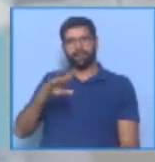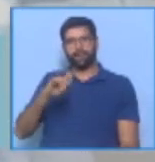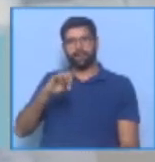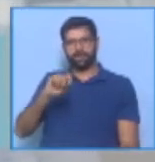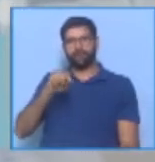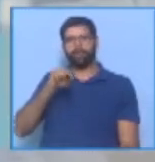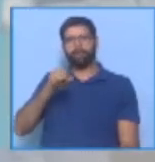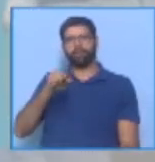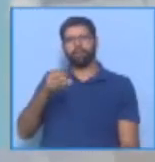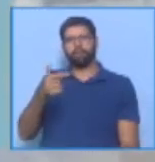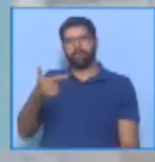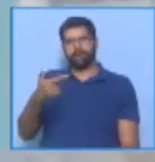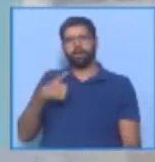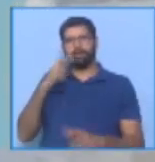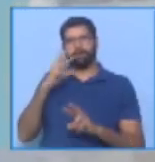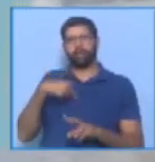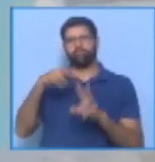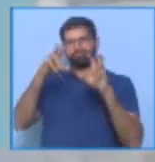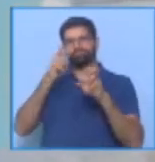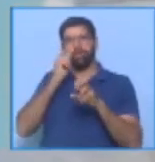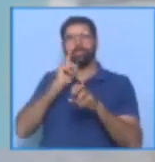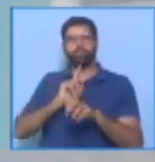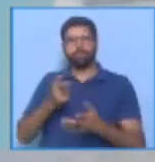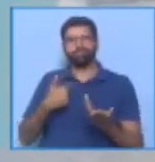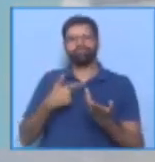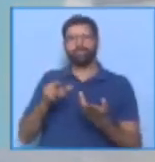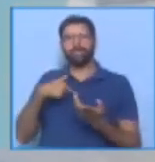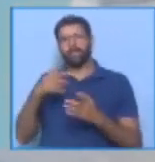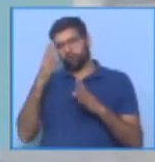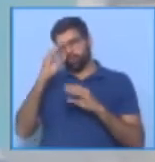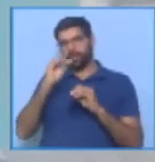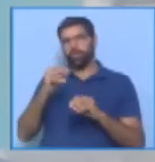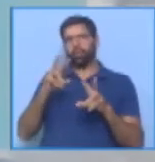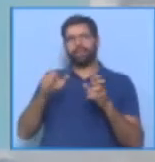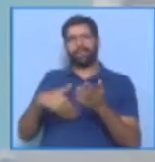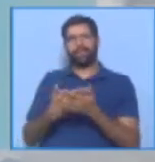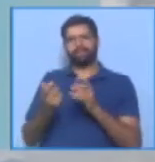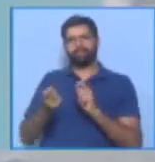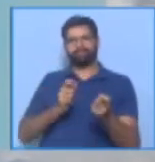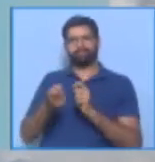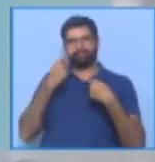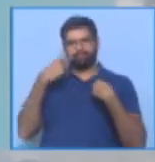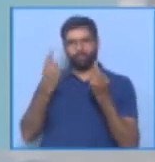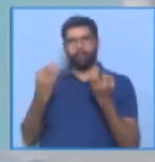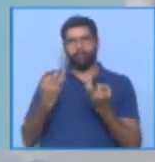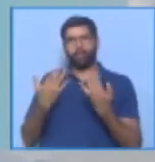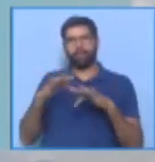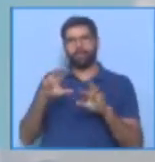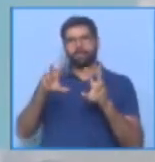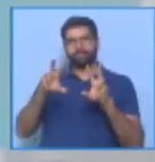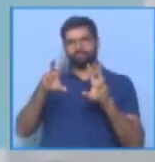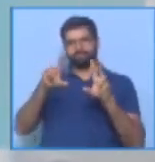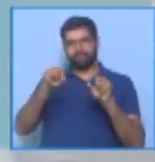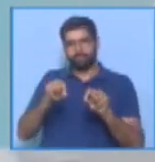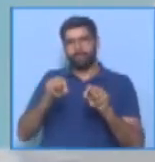Agora olhamos a questão do género na educação, um tema que tem motivado o debate público, mas também envolto